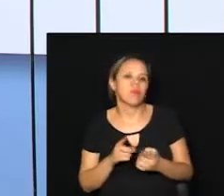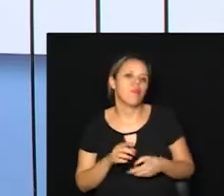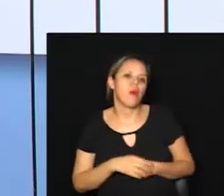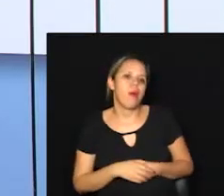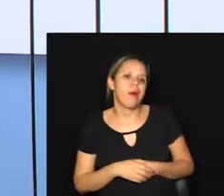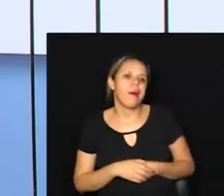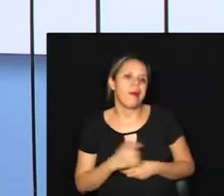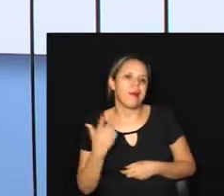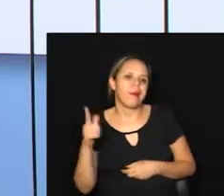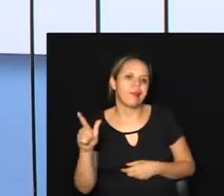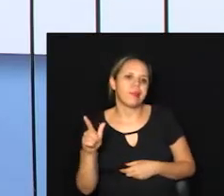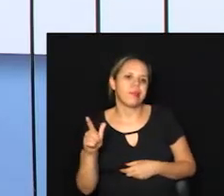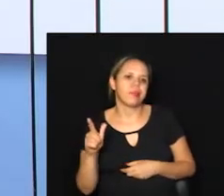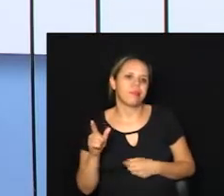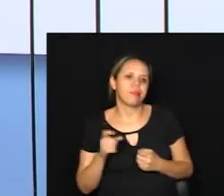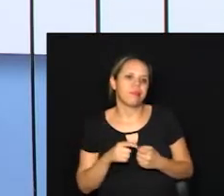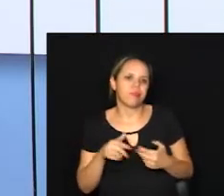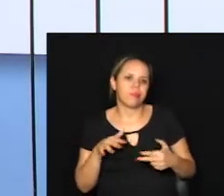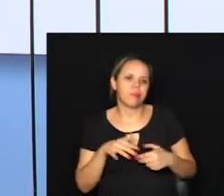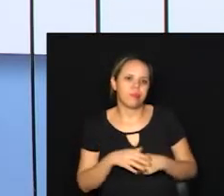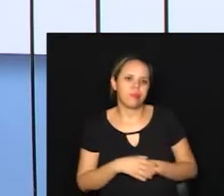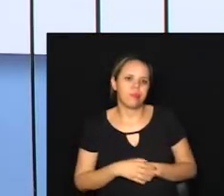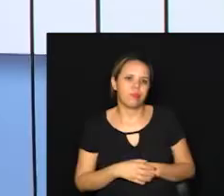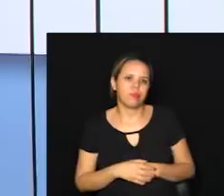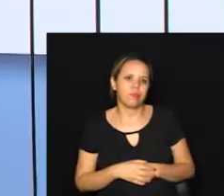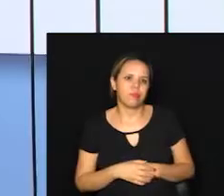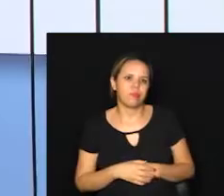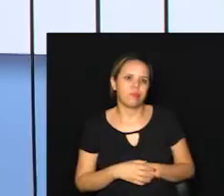a outras especialidades.